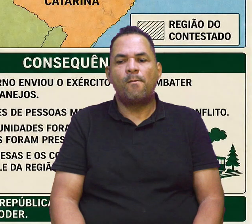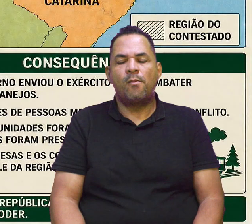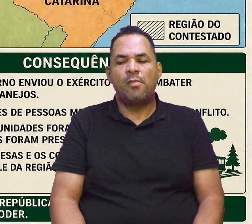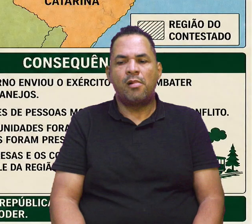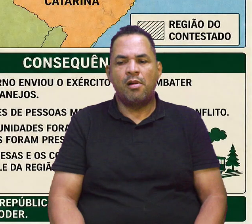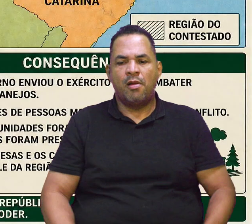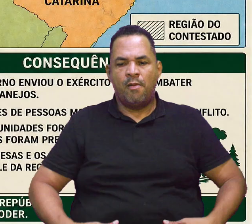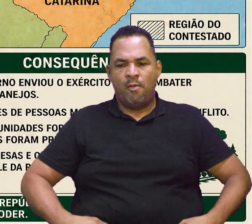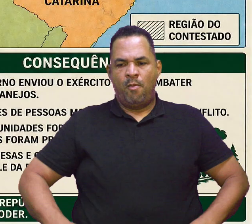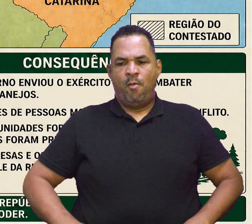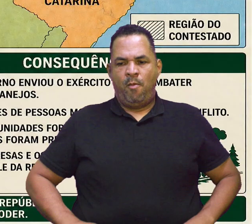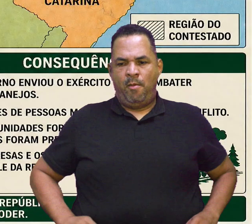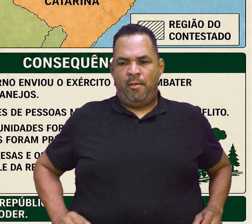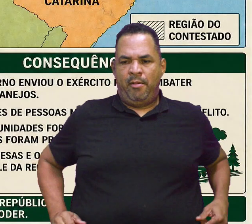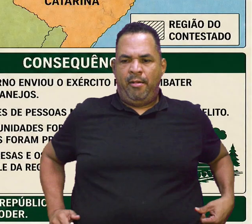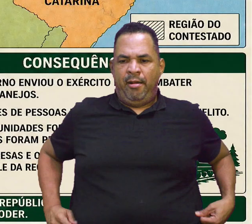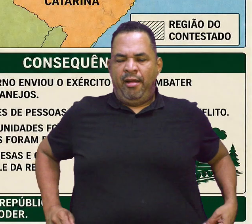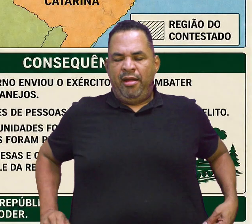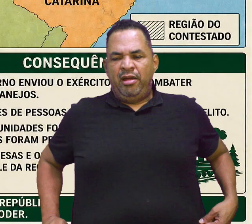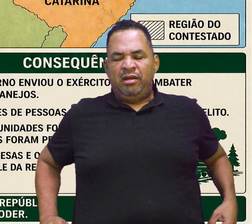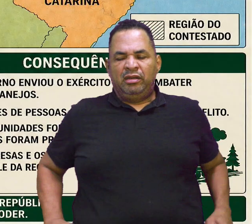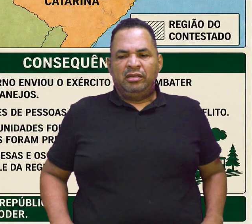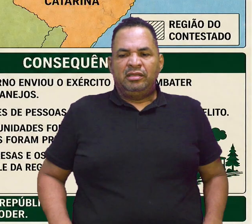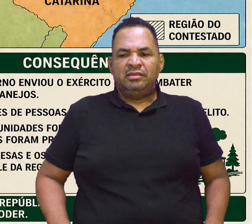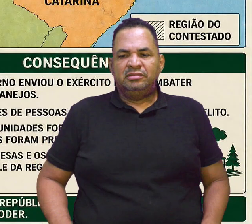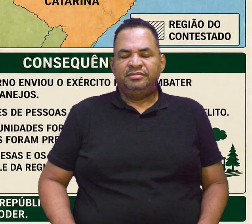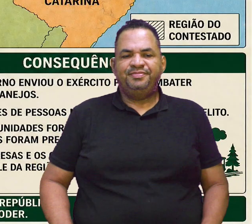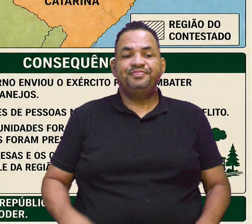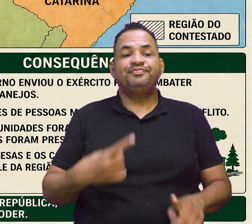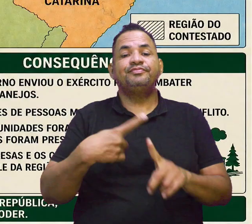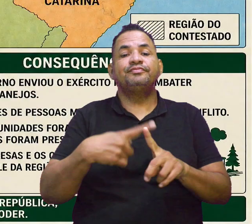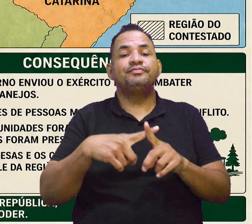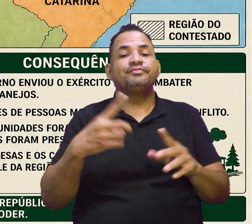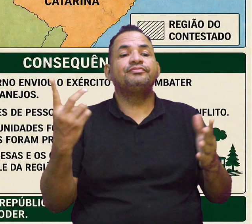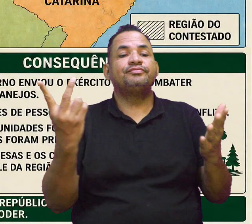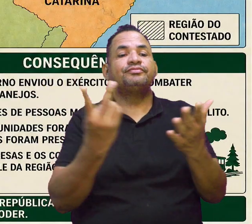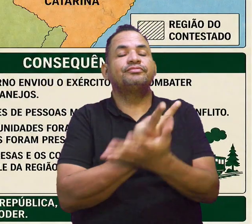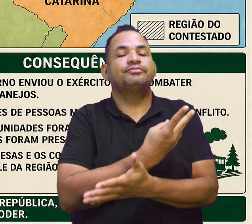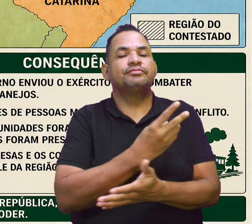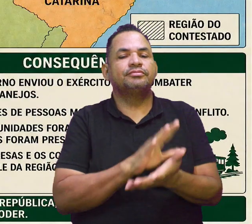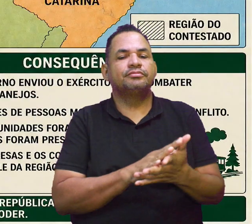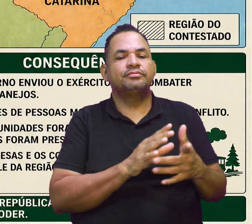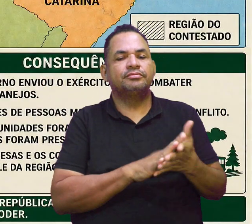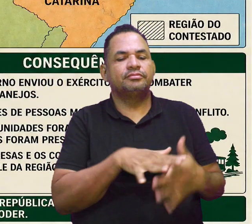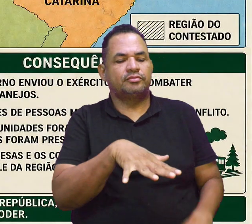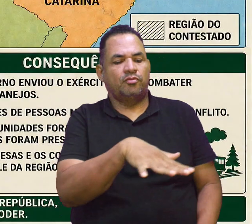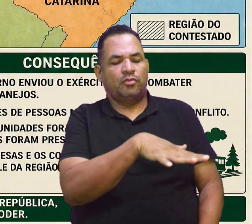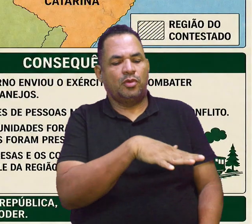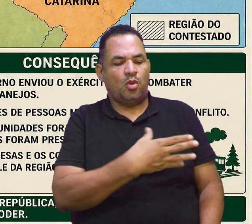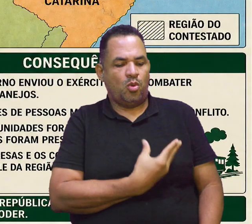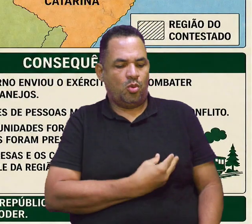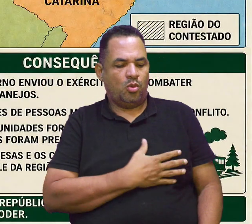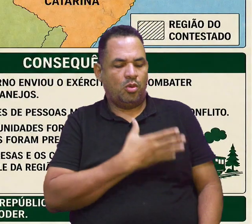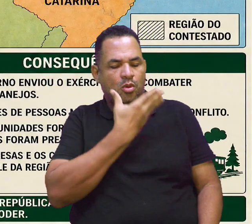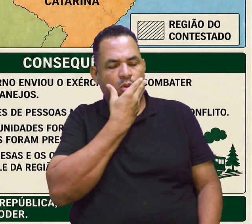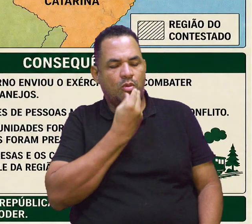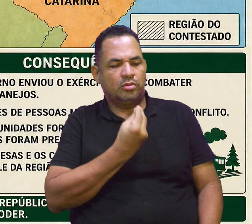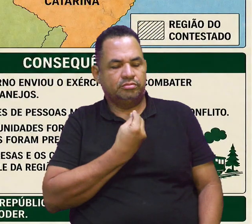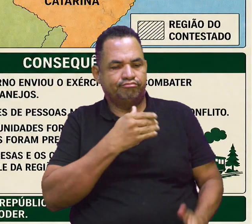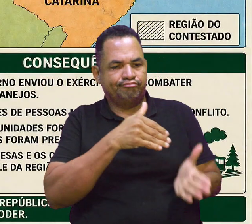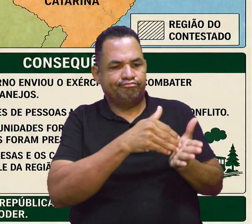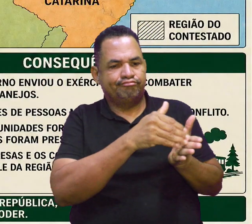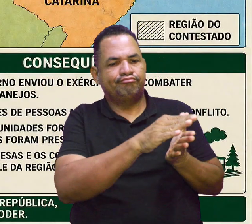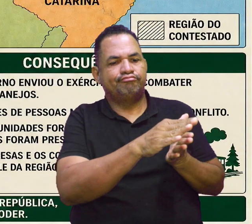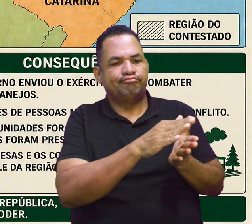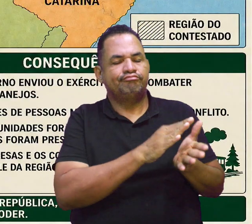E aqui, qual que é a causa dessa disputa aí? Os camponeses, eles foram expulsos de suas terras por empresas